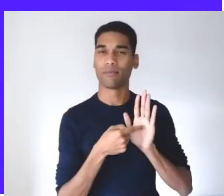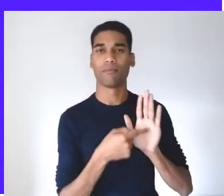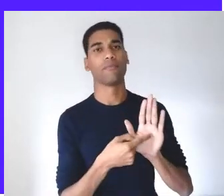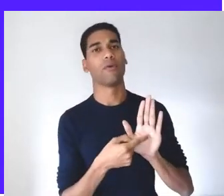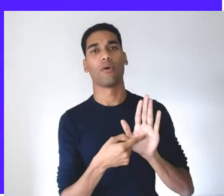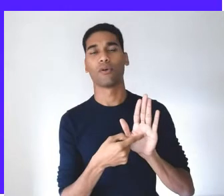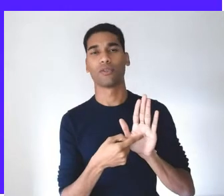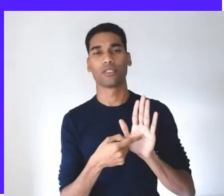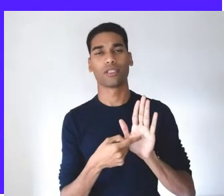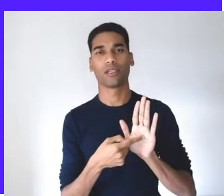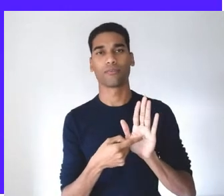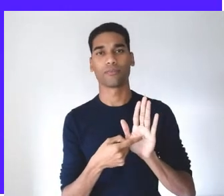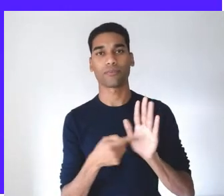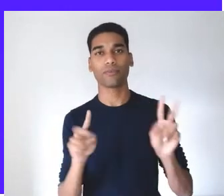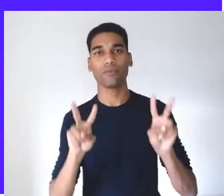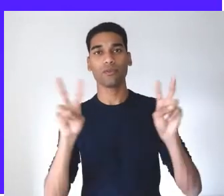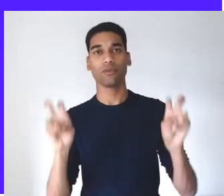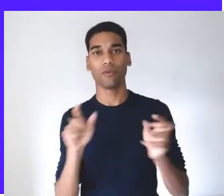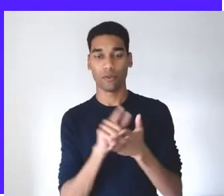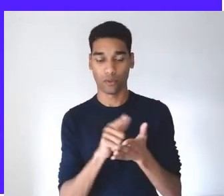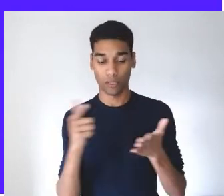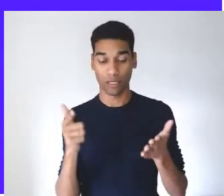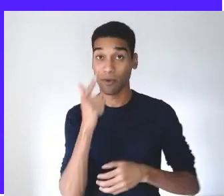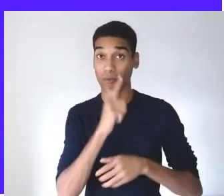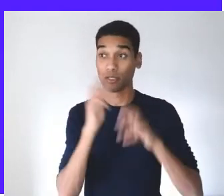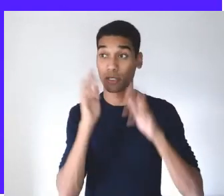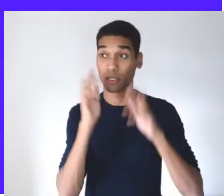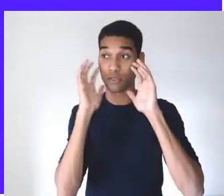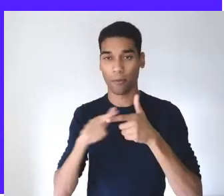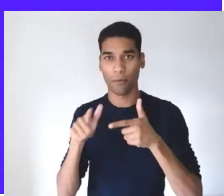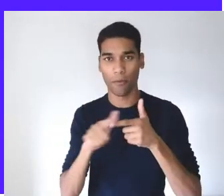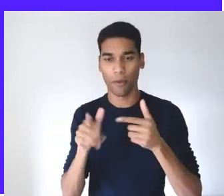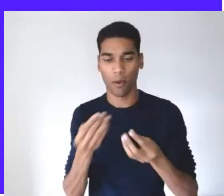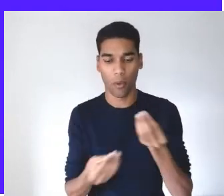de solução, né? Então, se tinha um problema grave